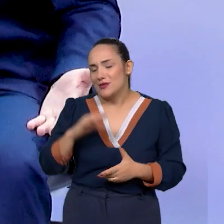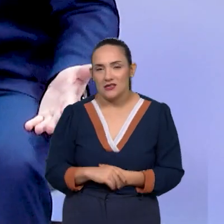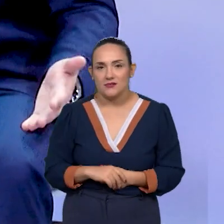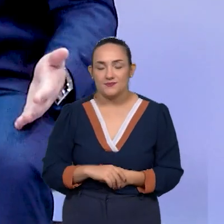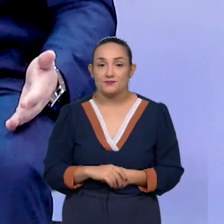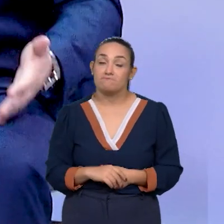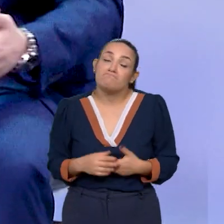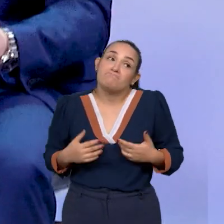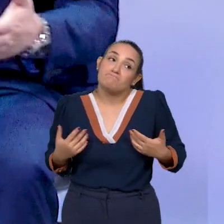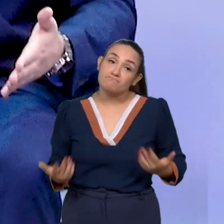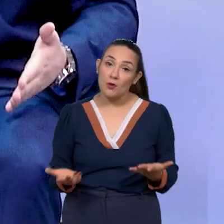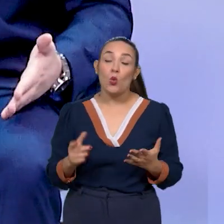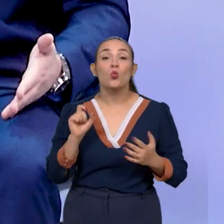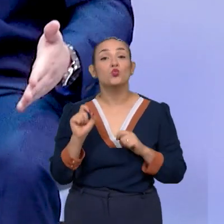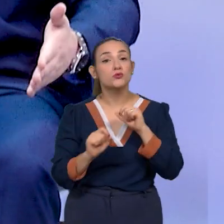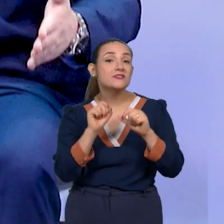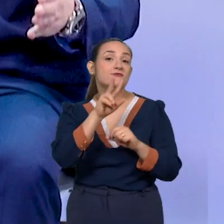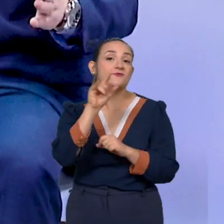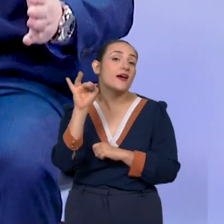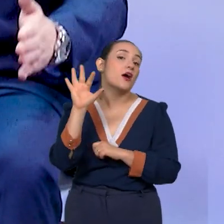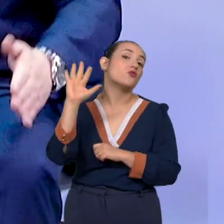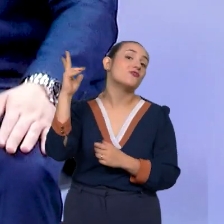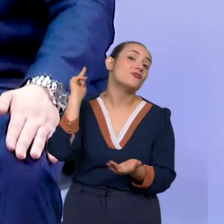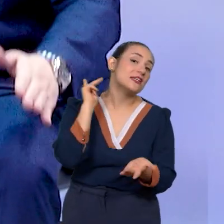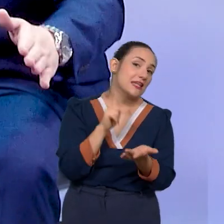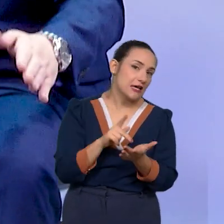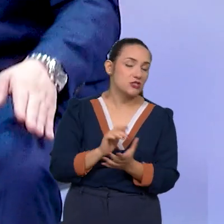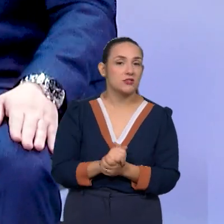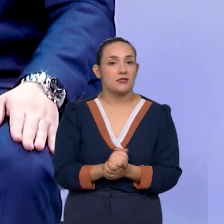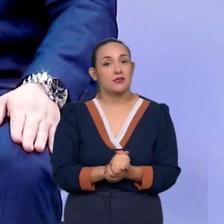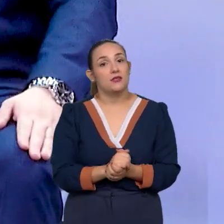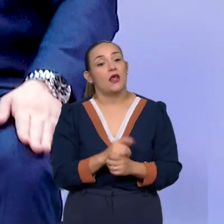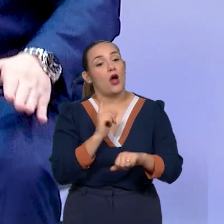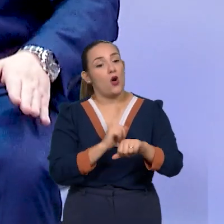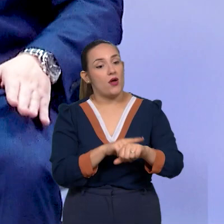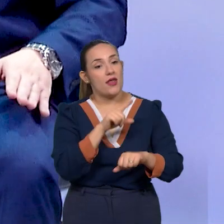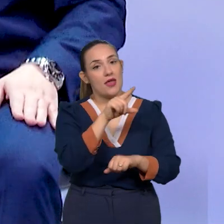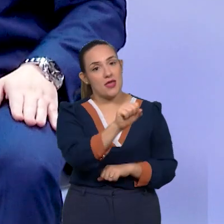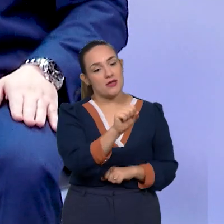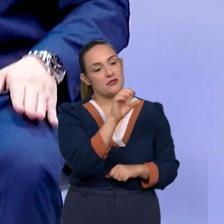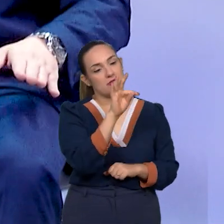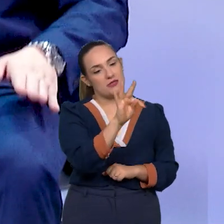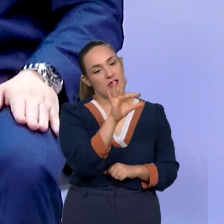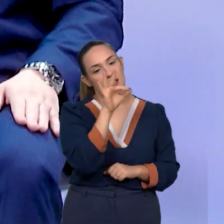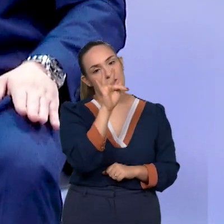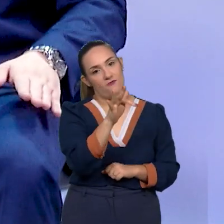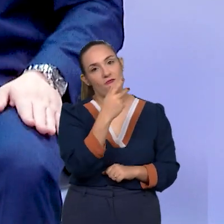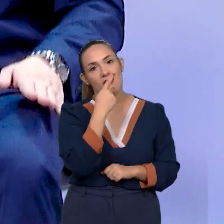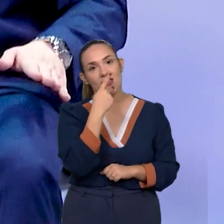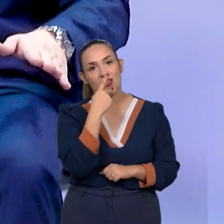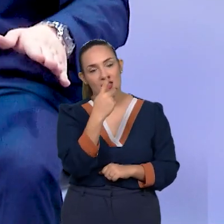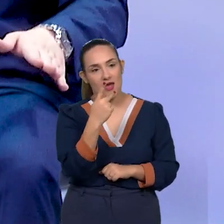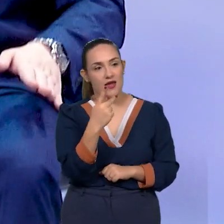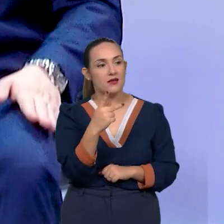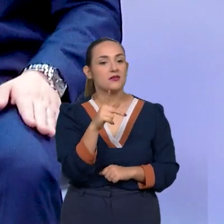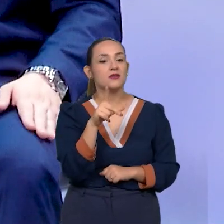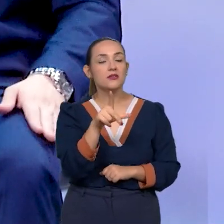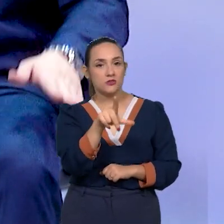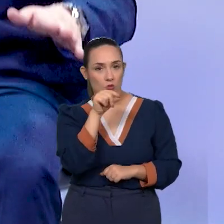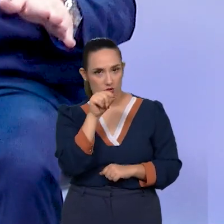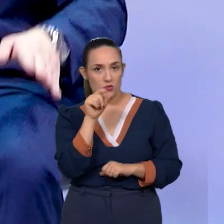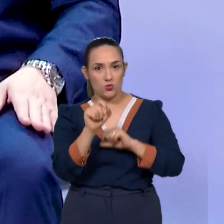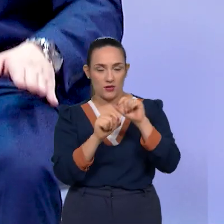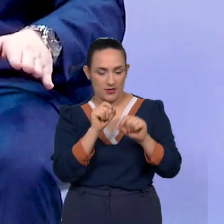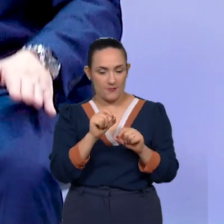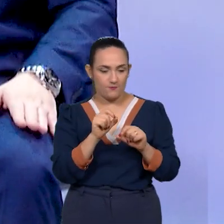acontecer né e o que vai acontecer nas situações em que o STF decid em sede repercussão geral